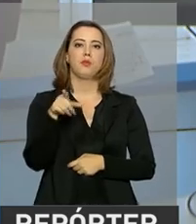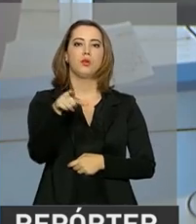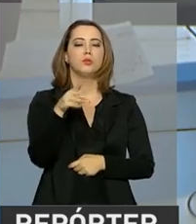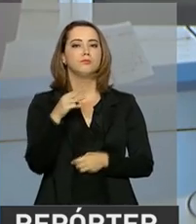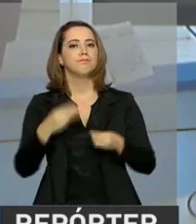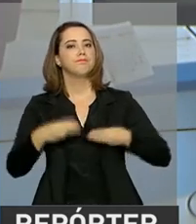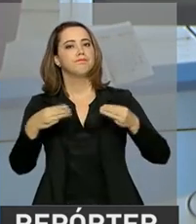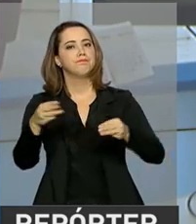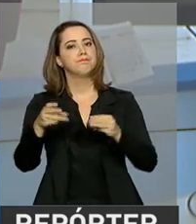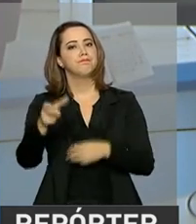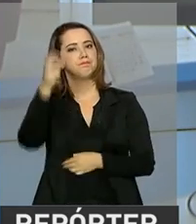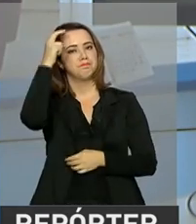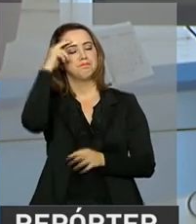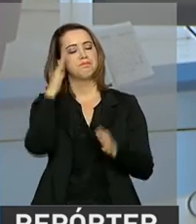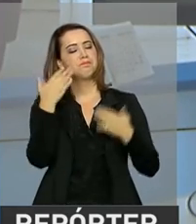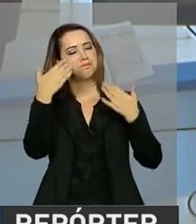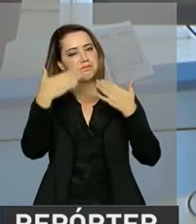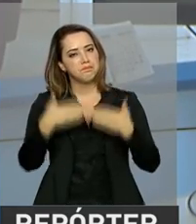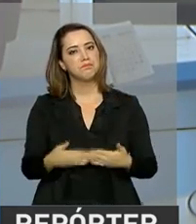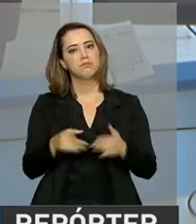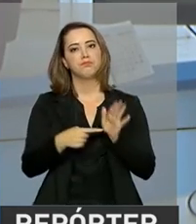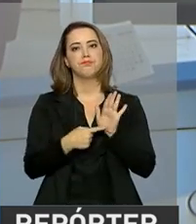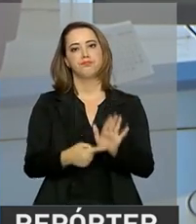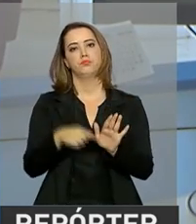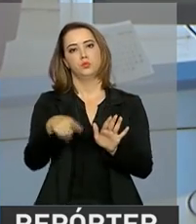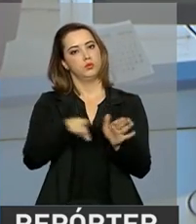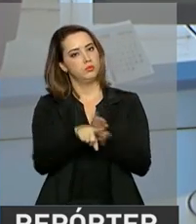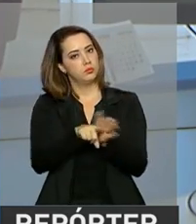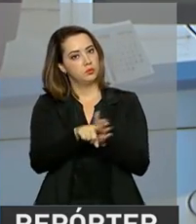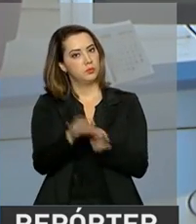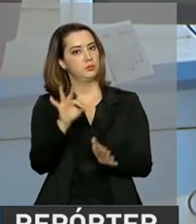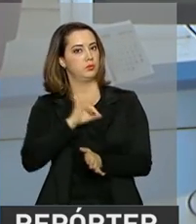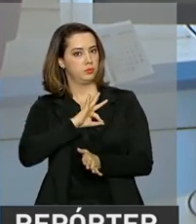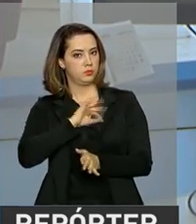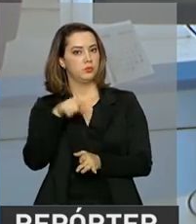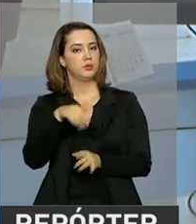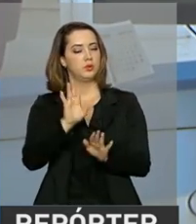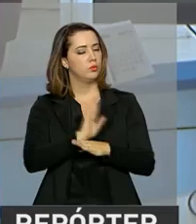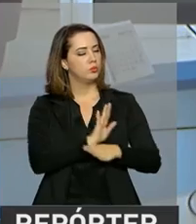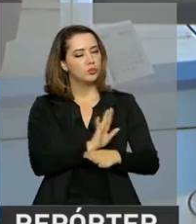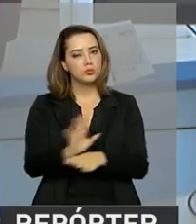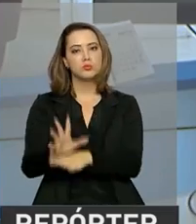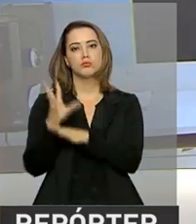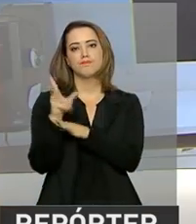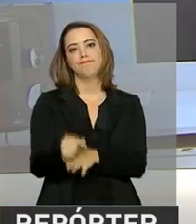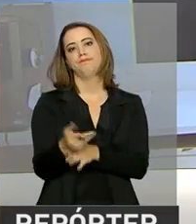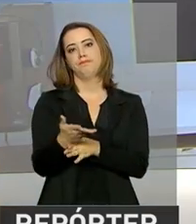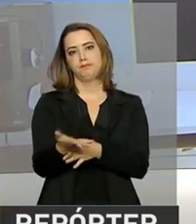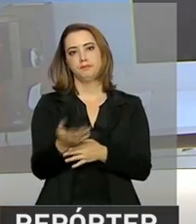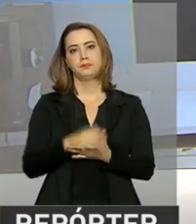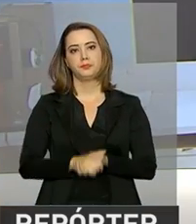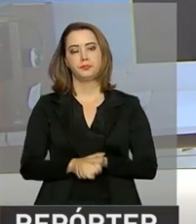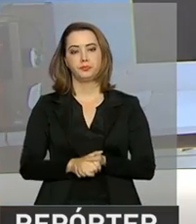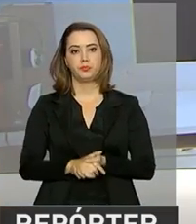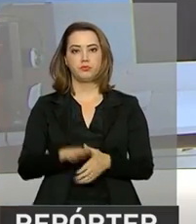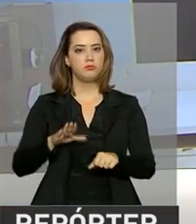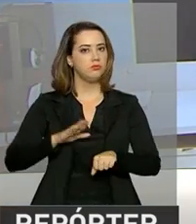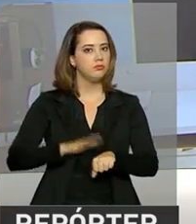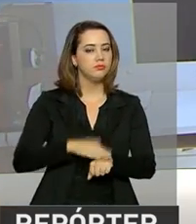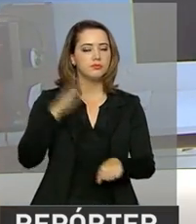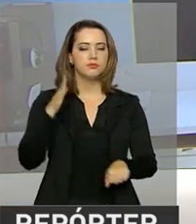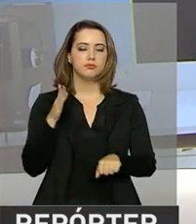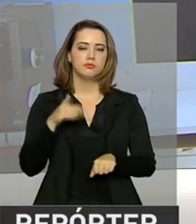colocou à disposição das investigações e disse dar Total apoio à operação mais de